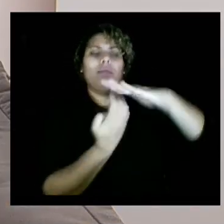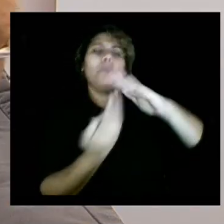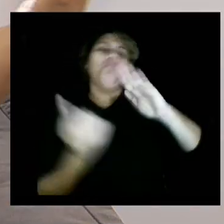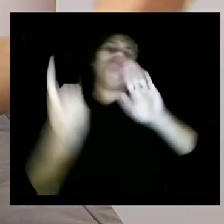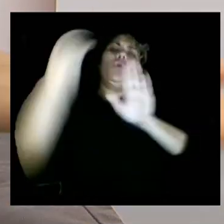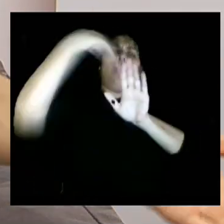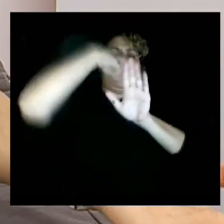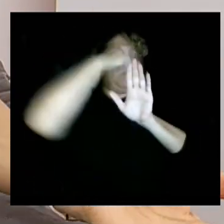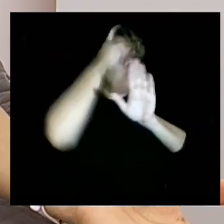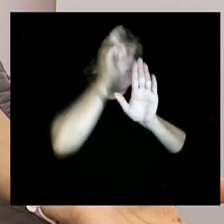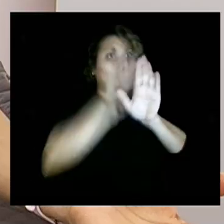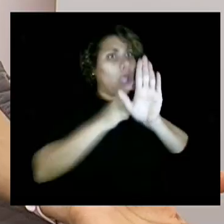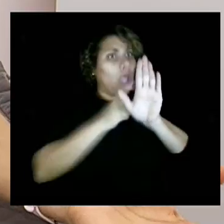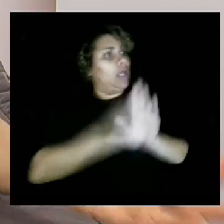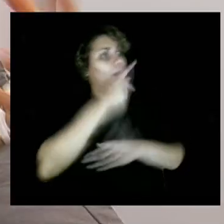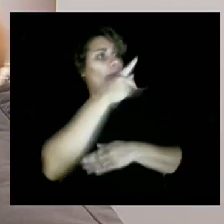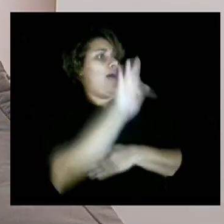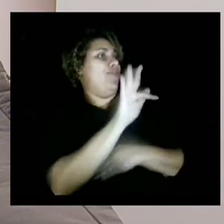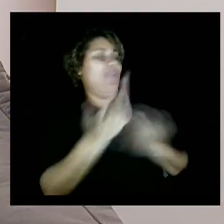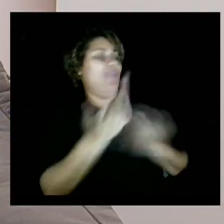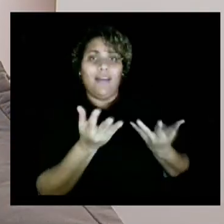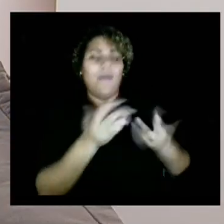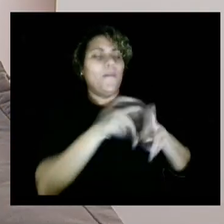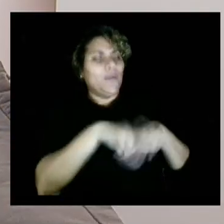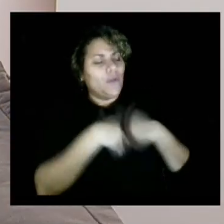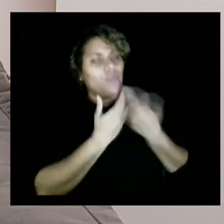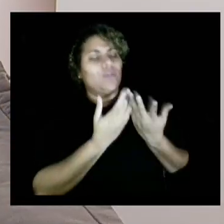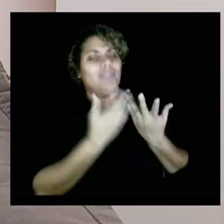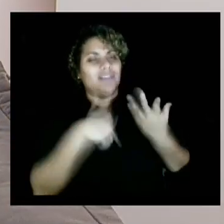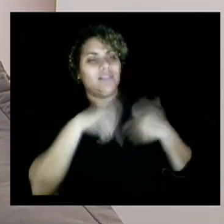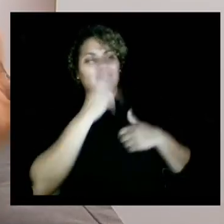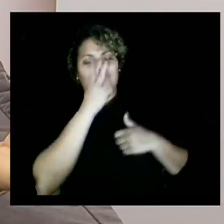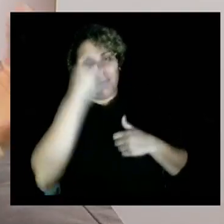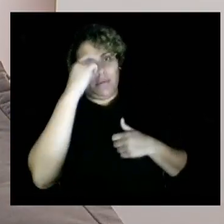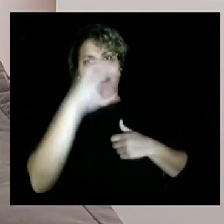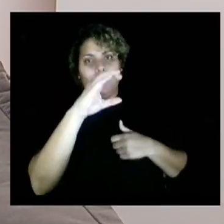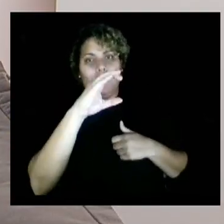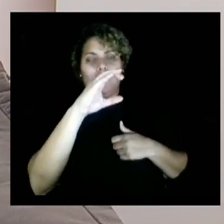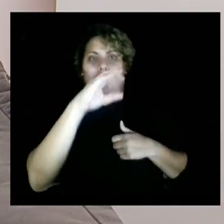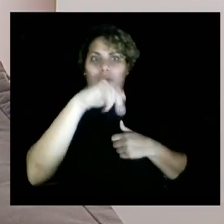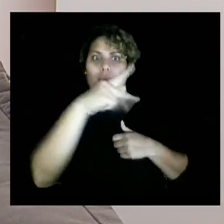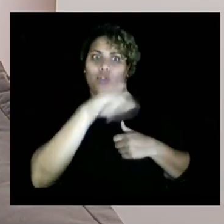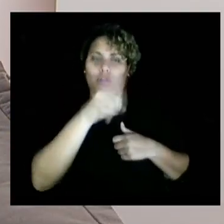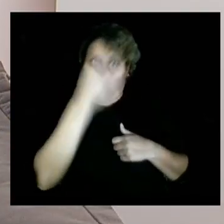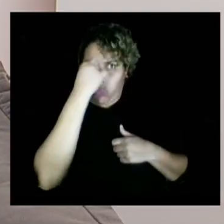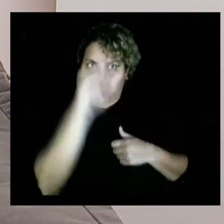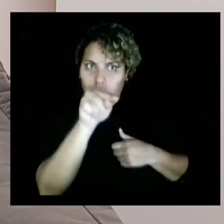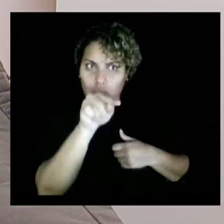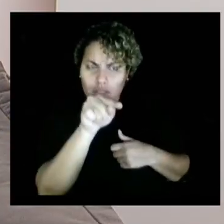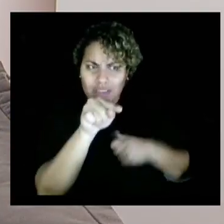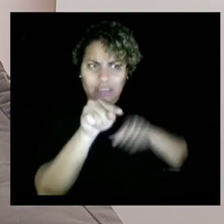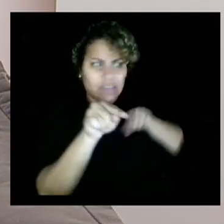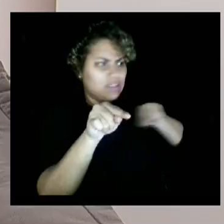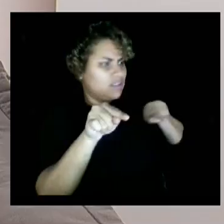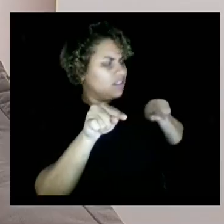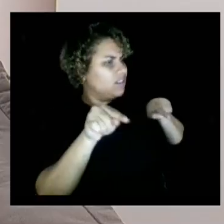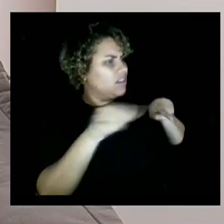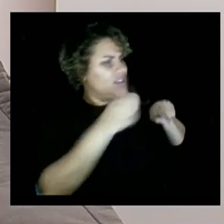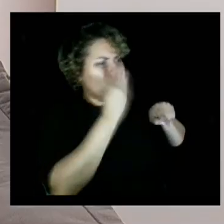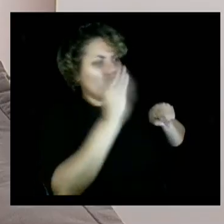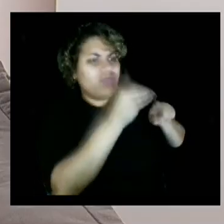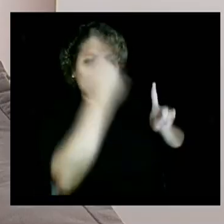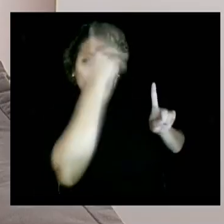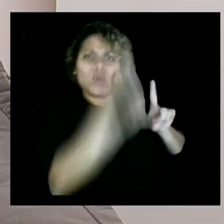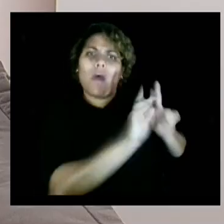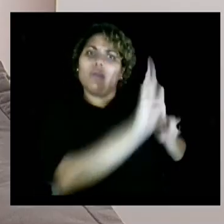E às vezes a gente vai deixando isso de lado. E é algo que a gente precisa olhar, porque se isso, que é a base, nós não temos, o